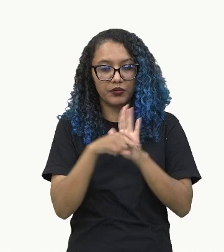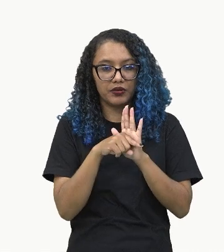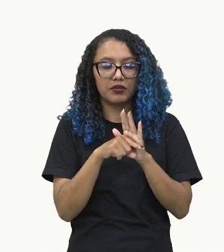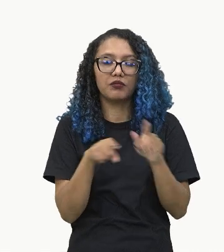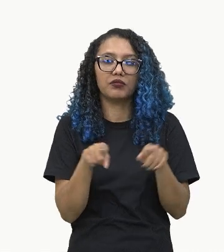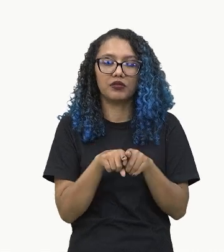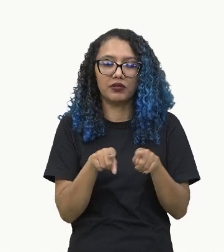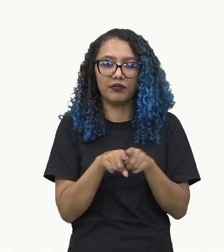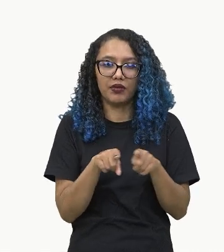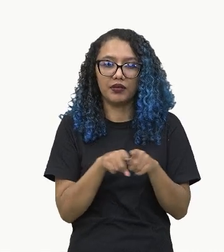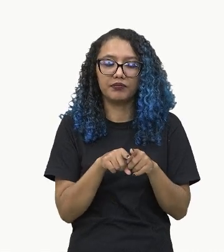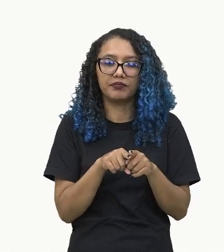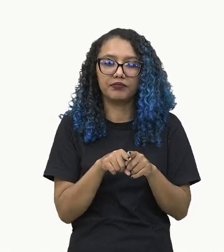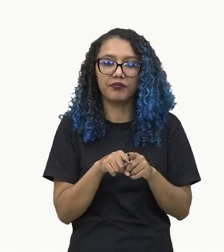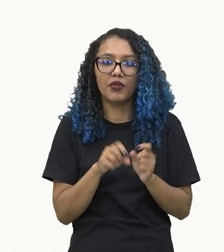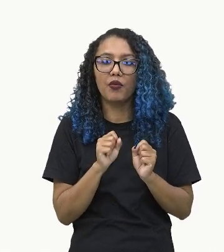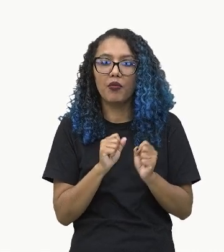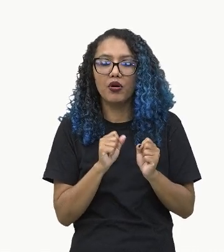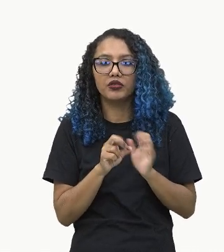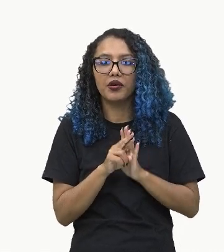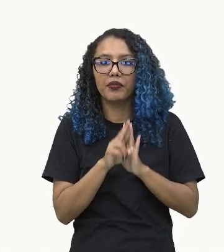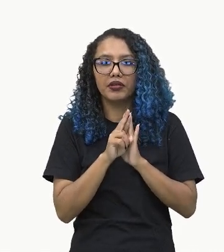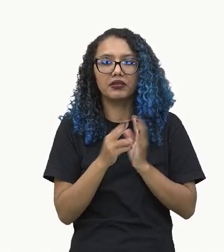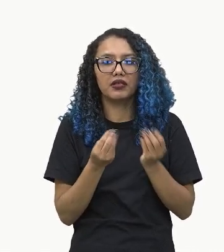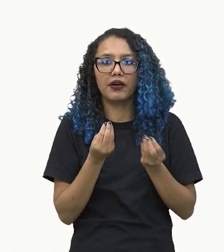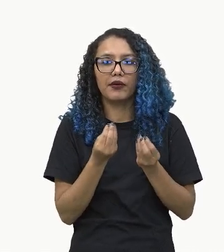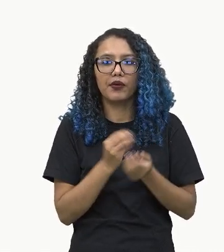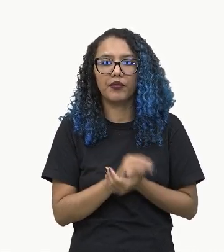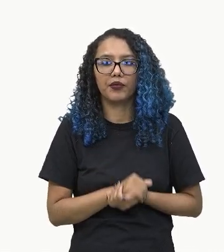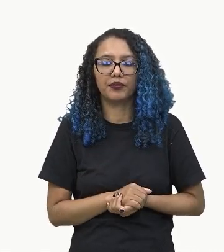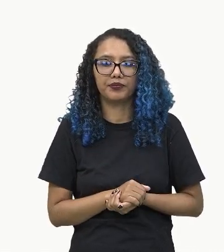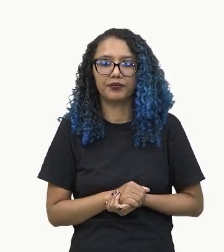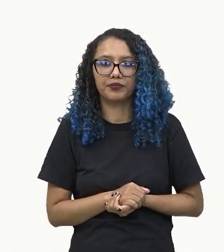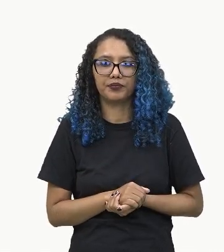posso fazer ele na forma, ó,